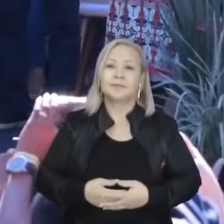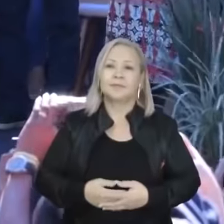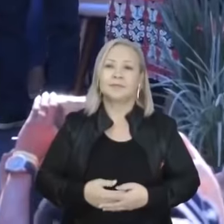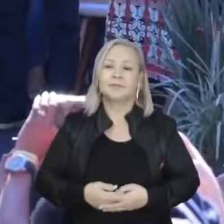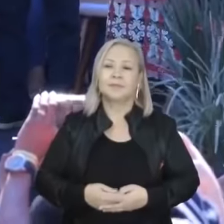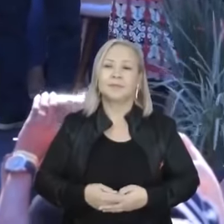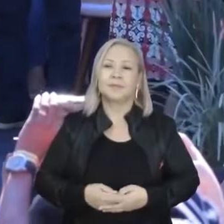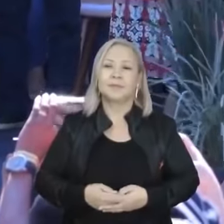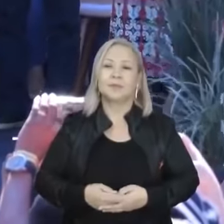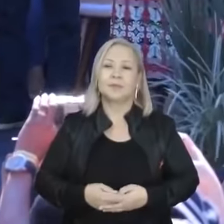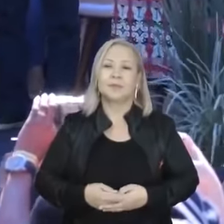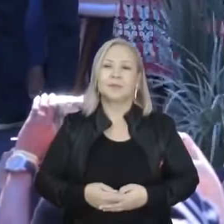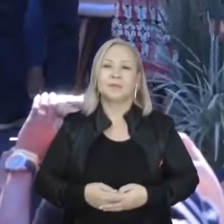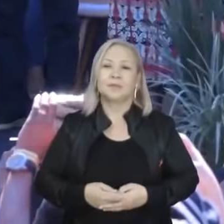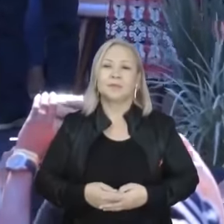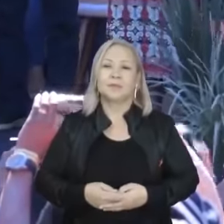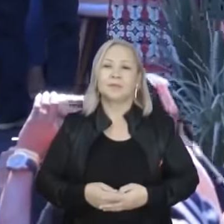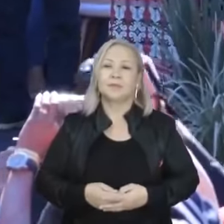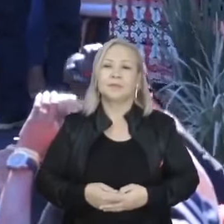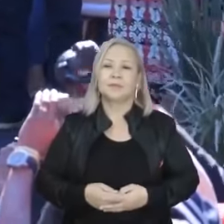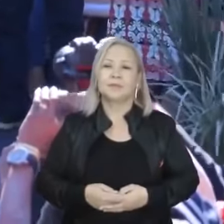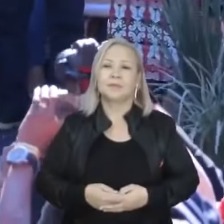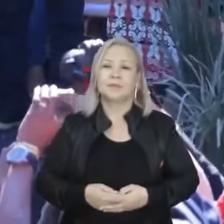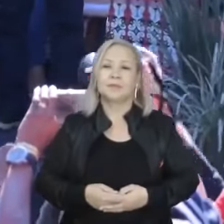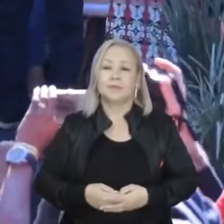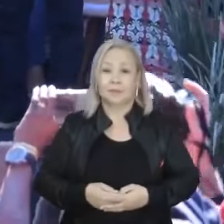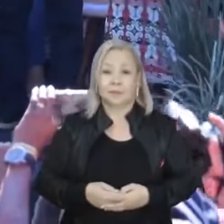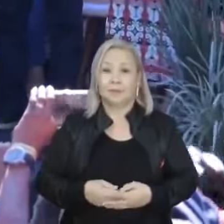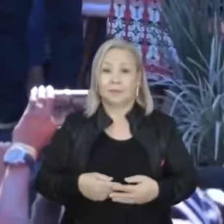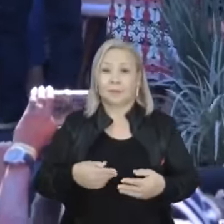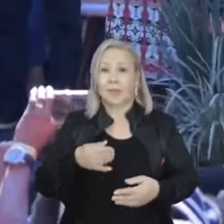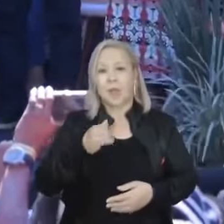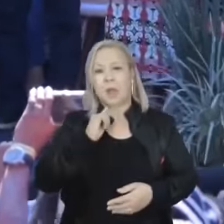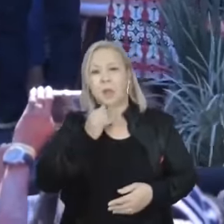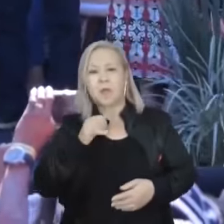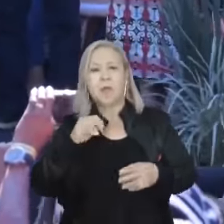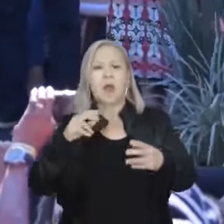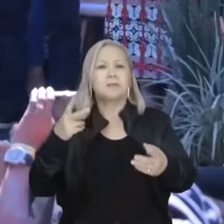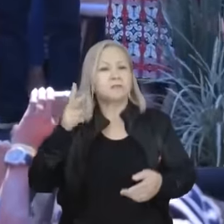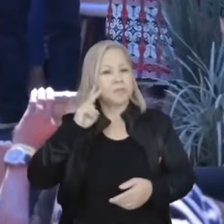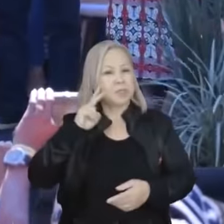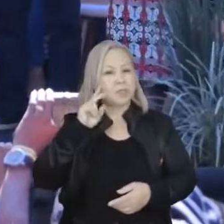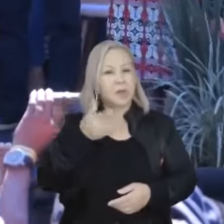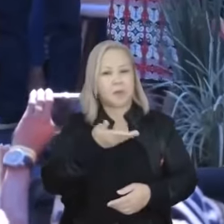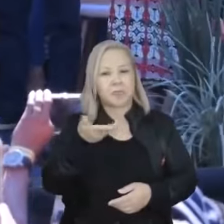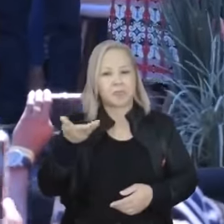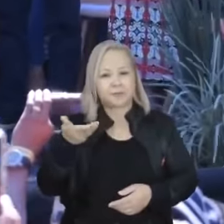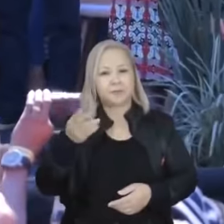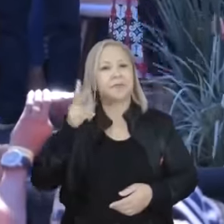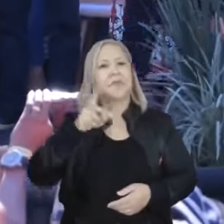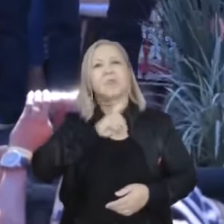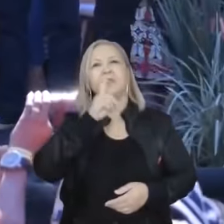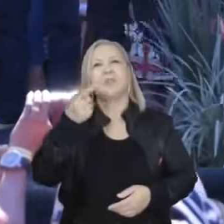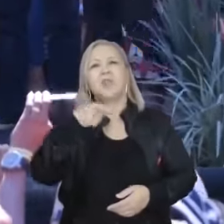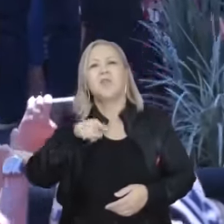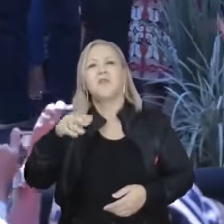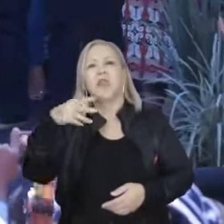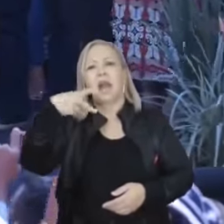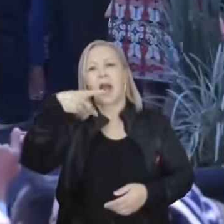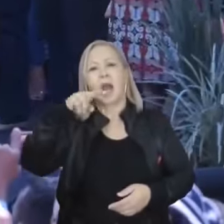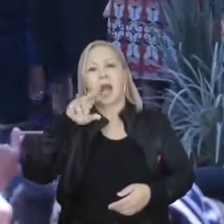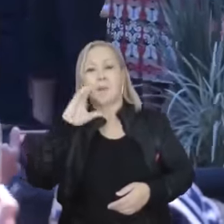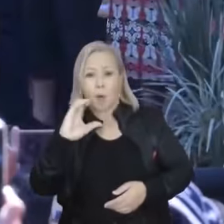Olha, entra aqui, Márcio. Olha. Contar um pequeno caso para vocês. Esses dias eu fui na PUC.